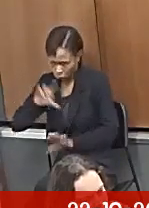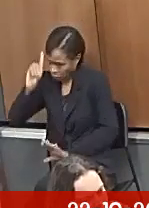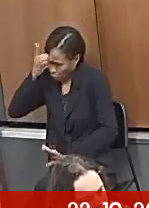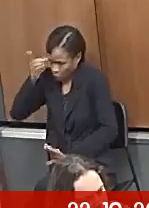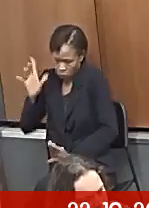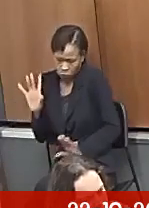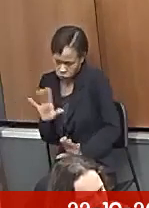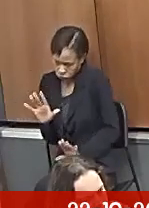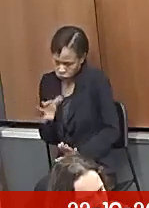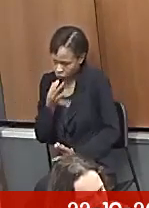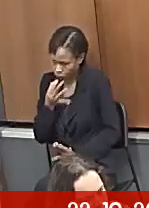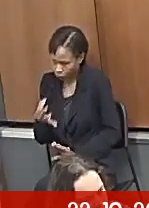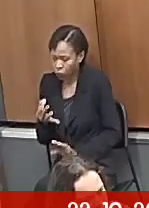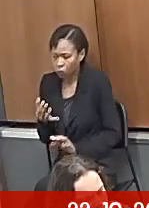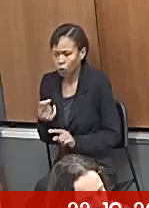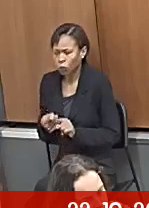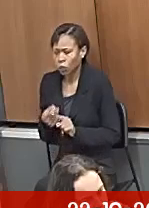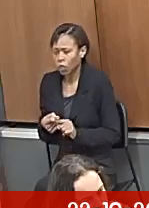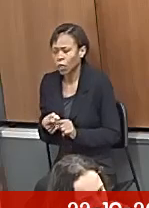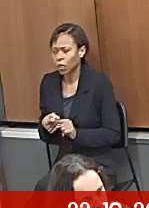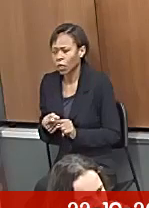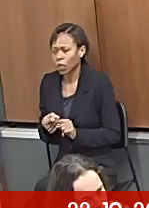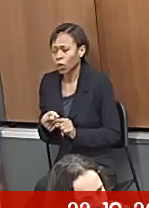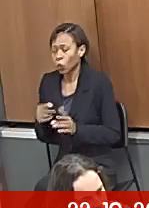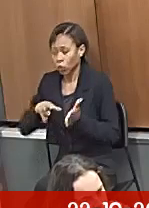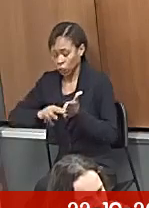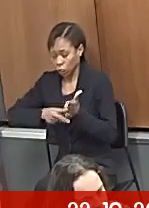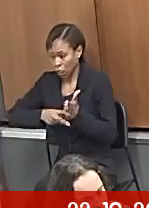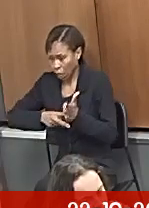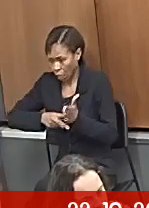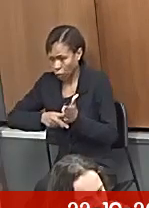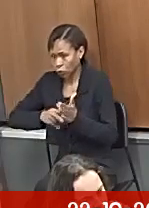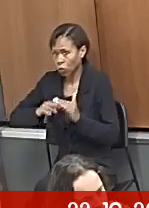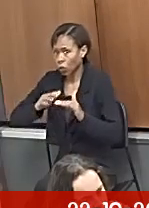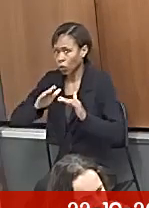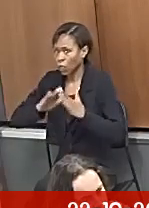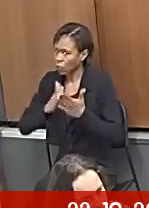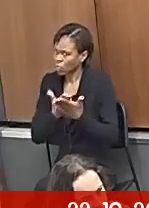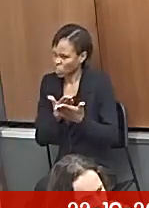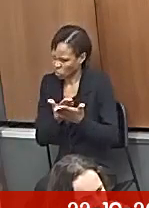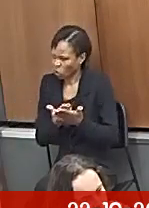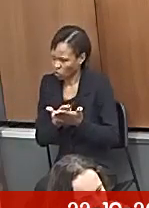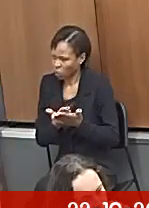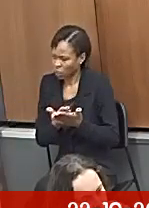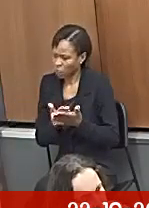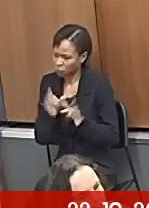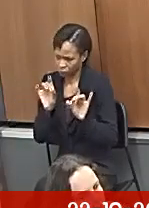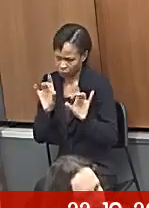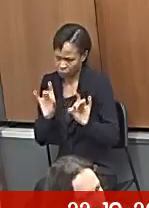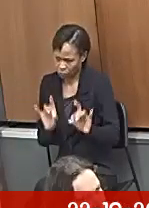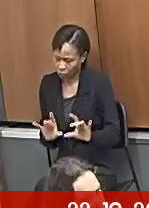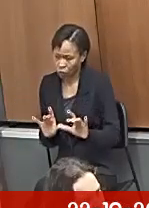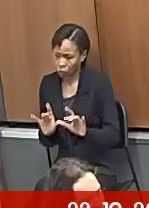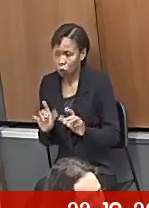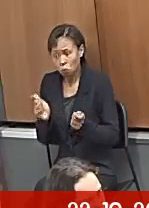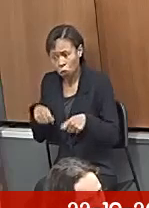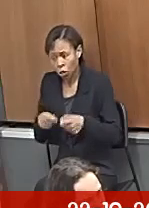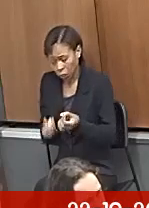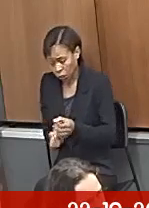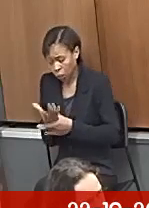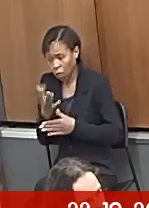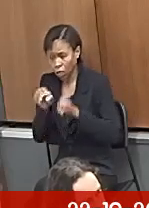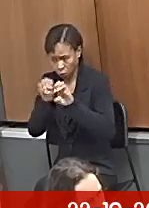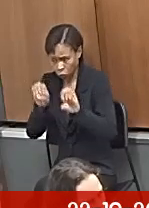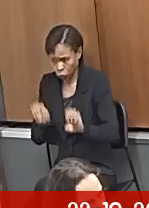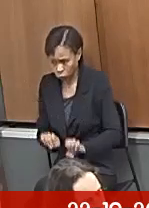lançando aqui, como um serviço às escolas sindicalizadas, ou não cria essa estrutura para